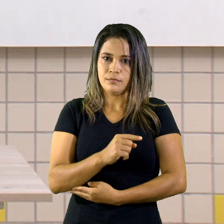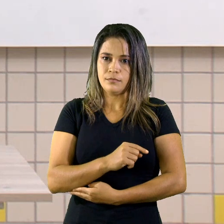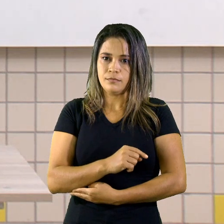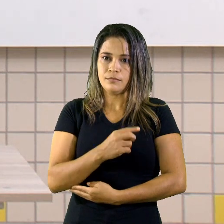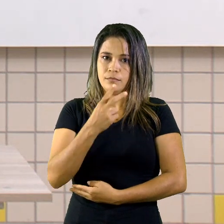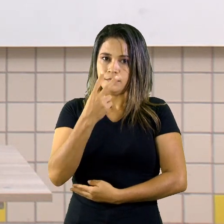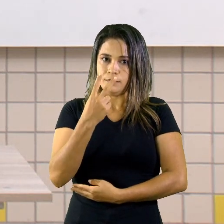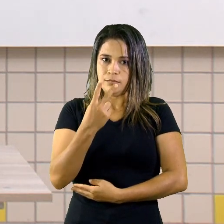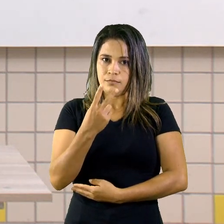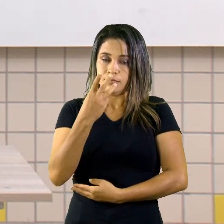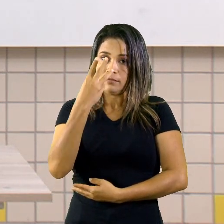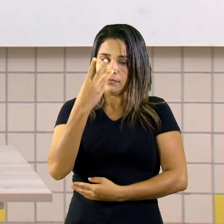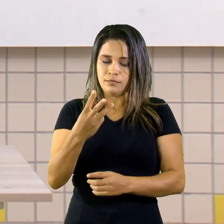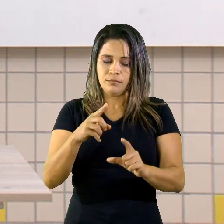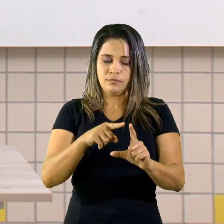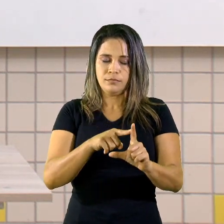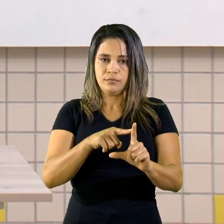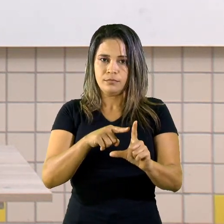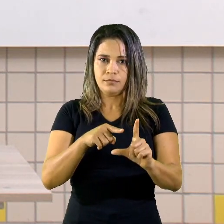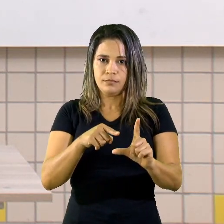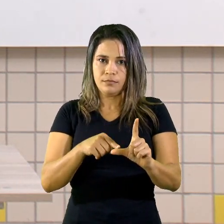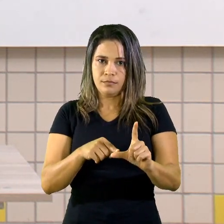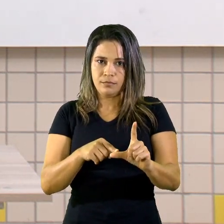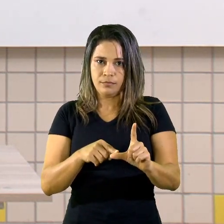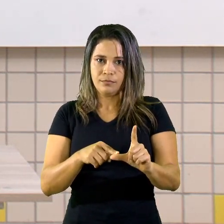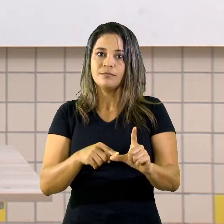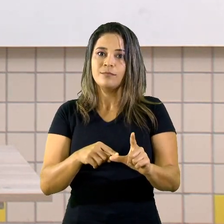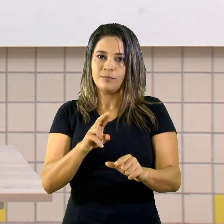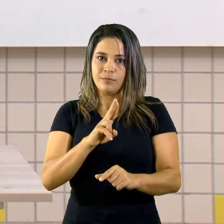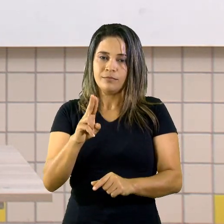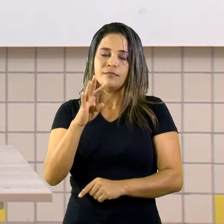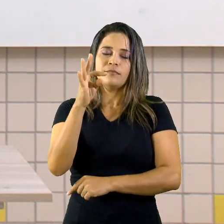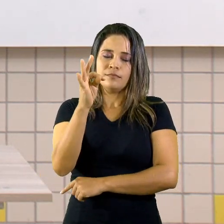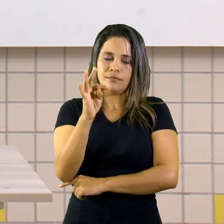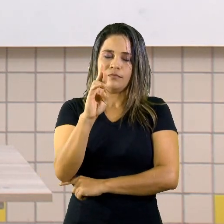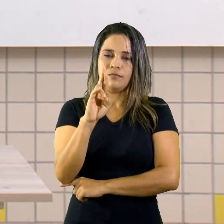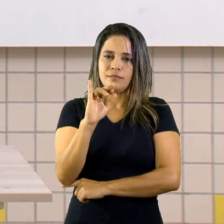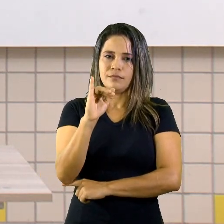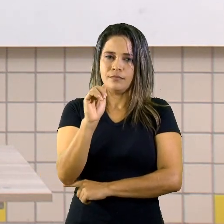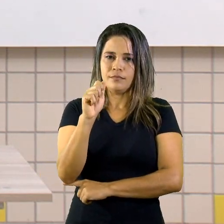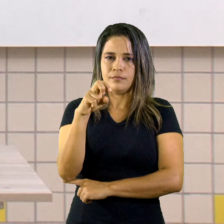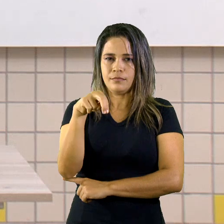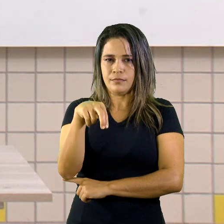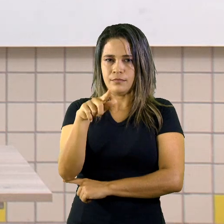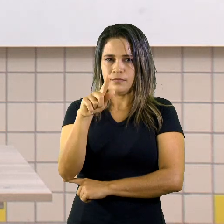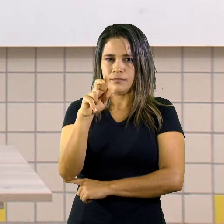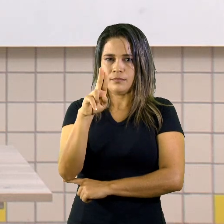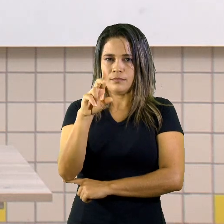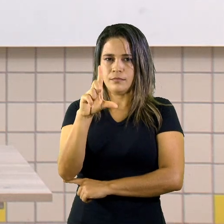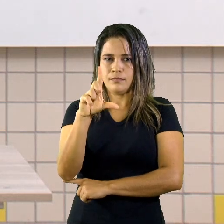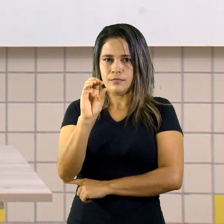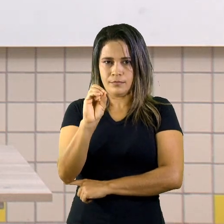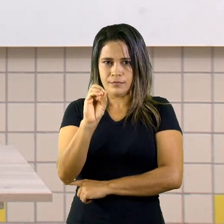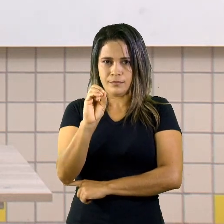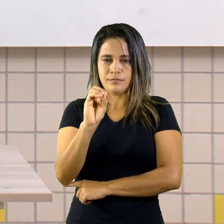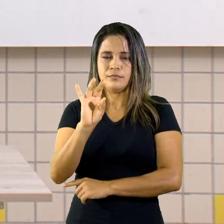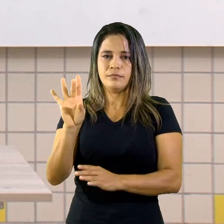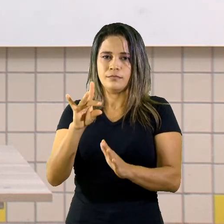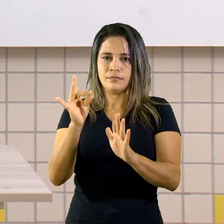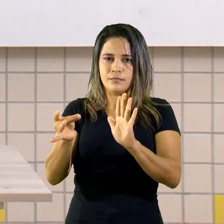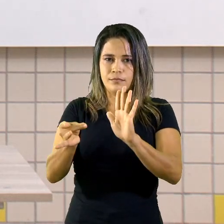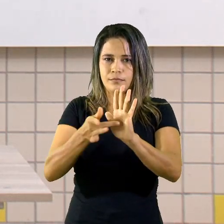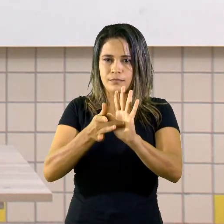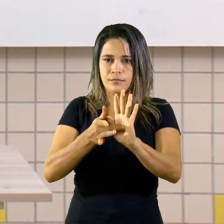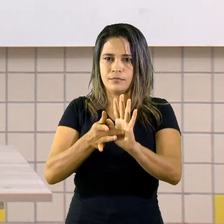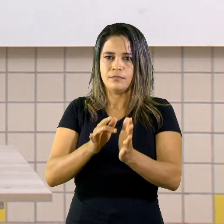três ângulos, triângulo. Exatamente. Vou grudar aqui no quadro. Agora nós vamos anotar